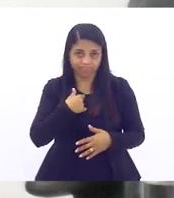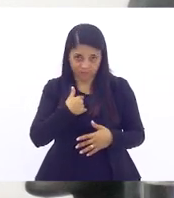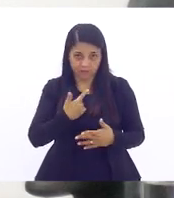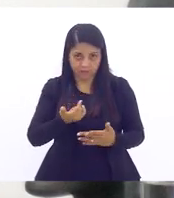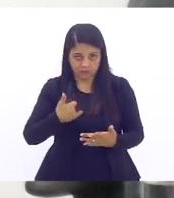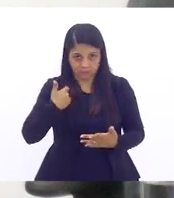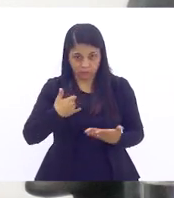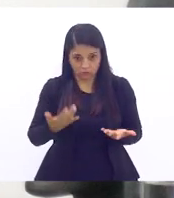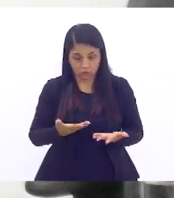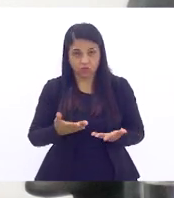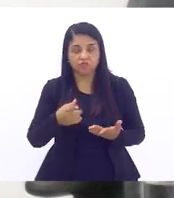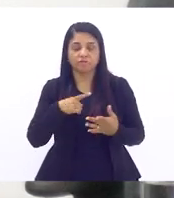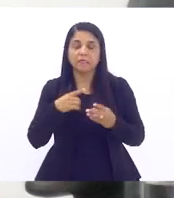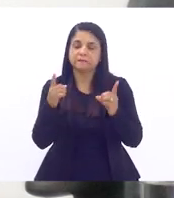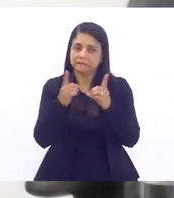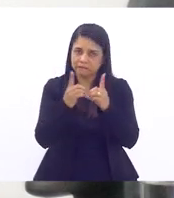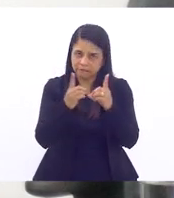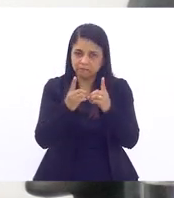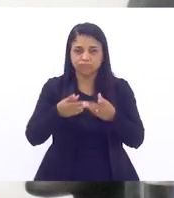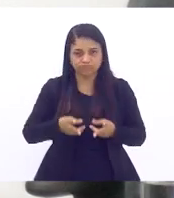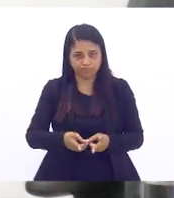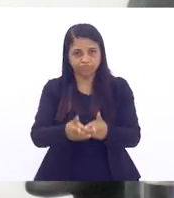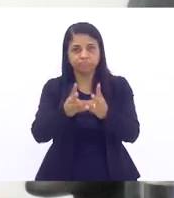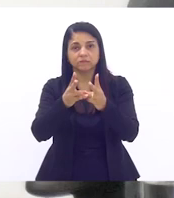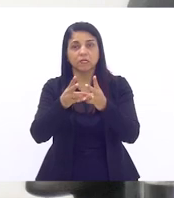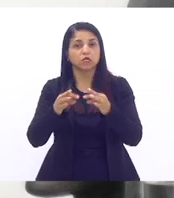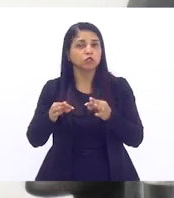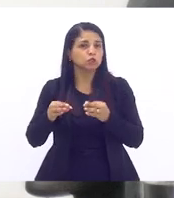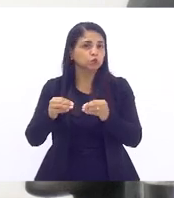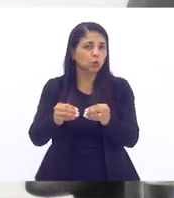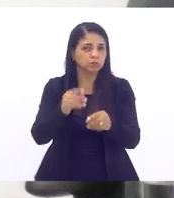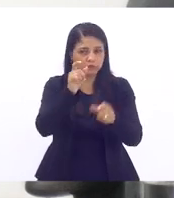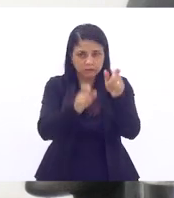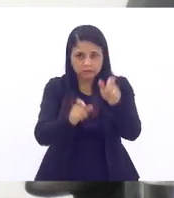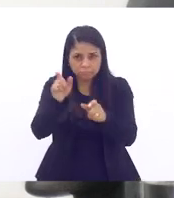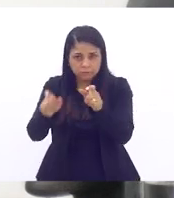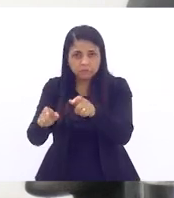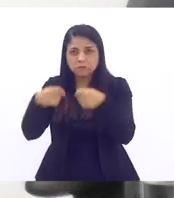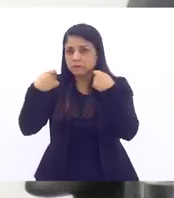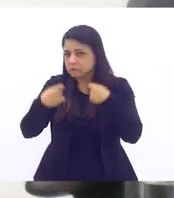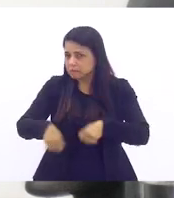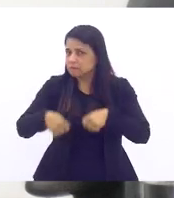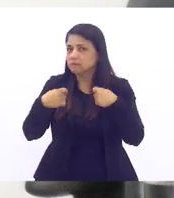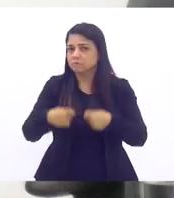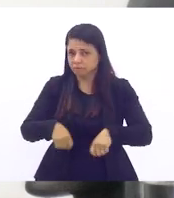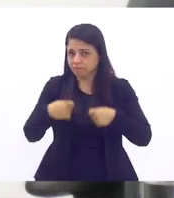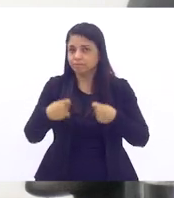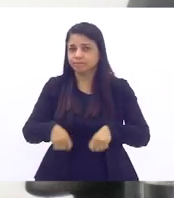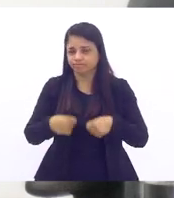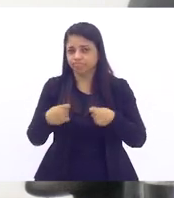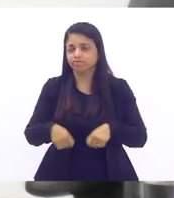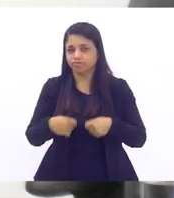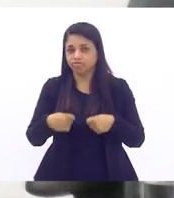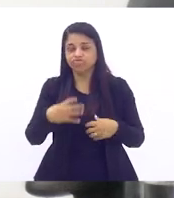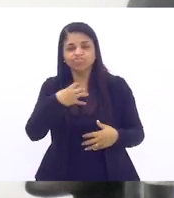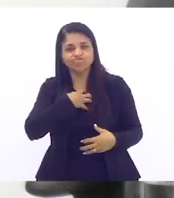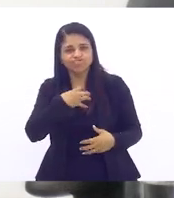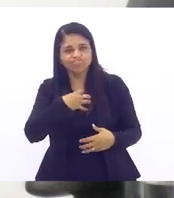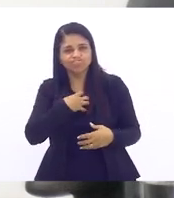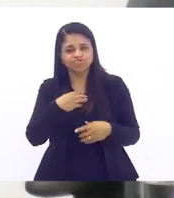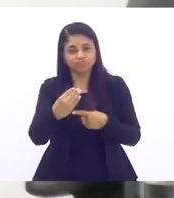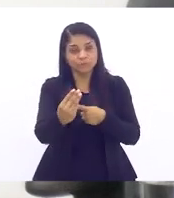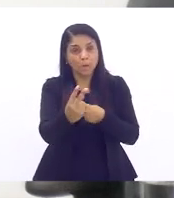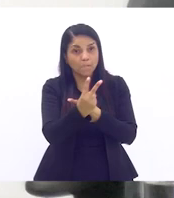bem assistida e que todos os pacientes merecem merecem se sentirem